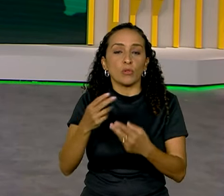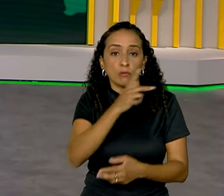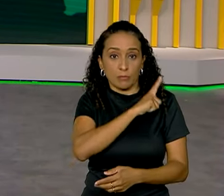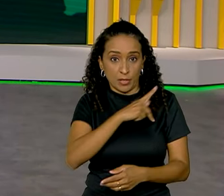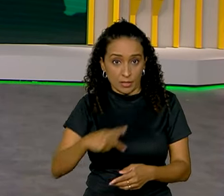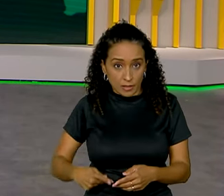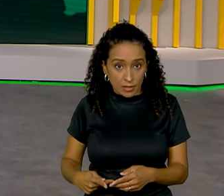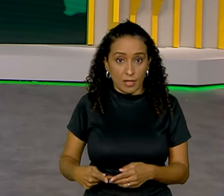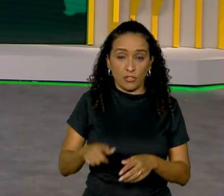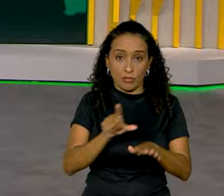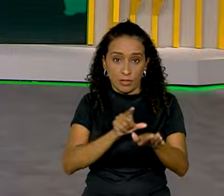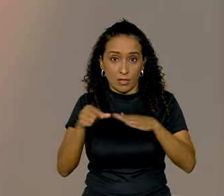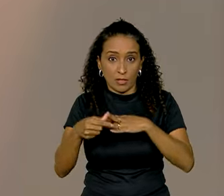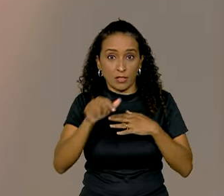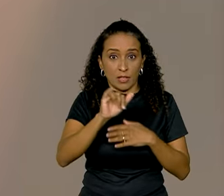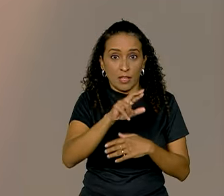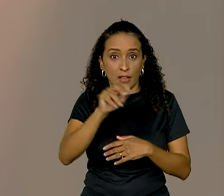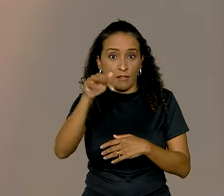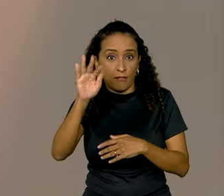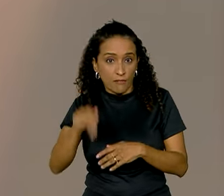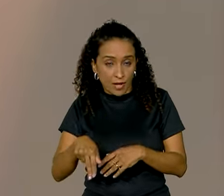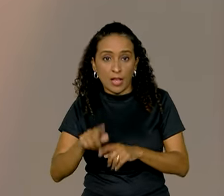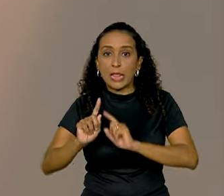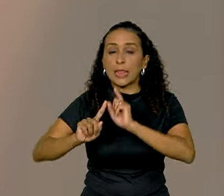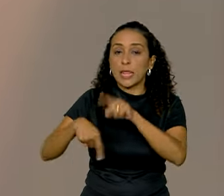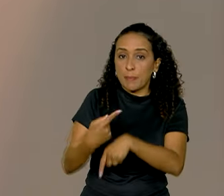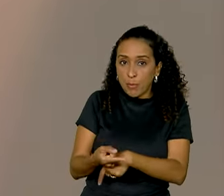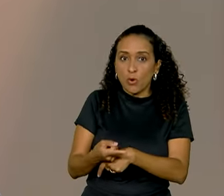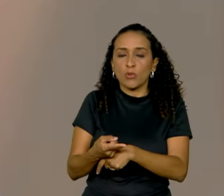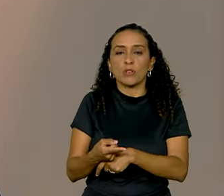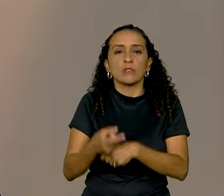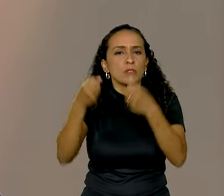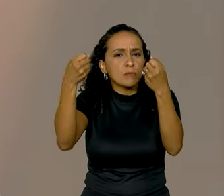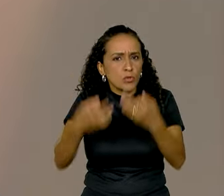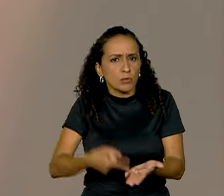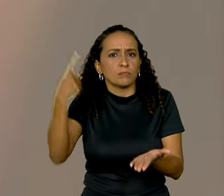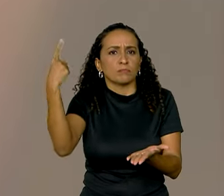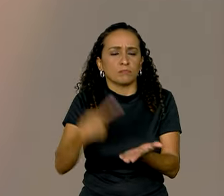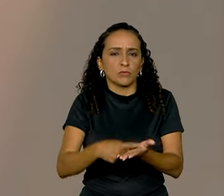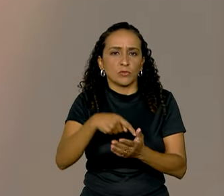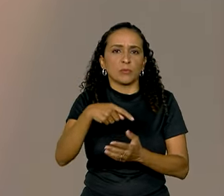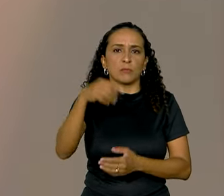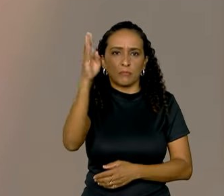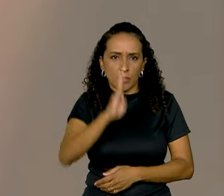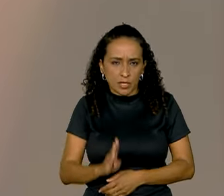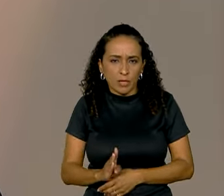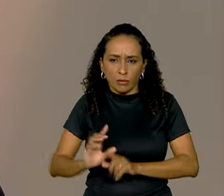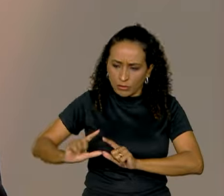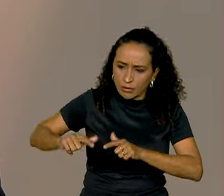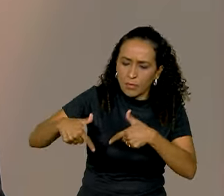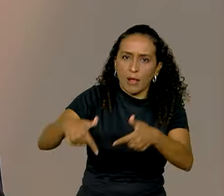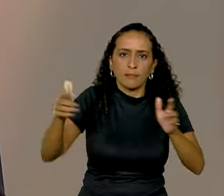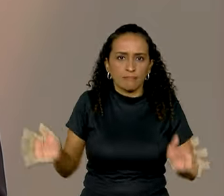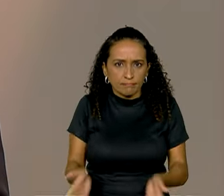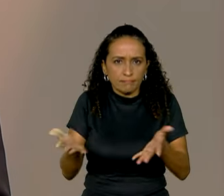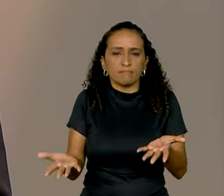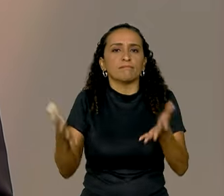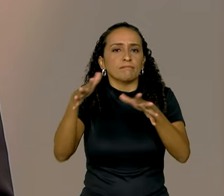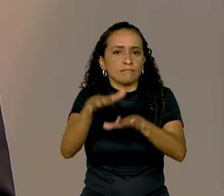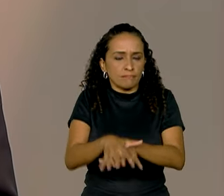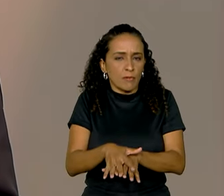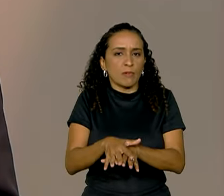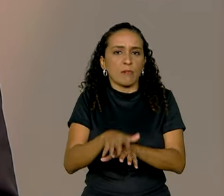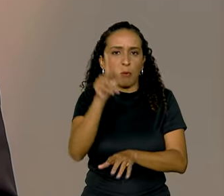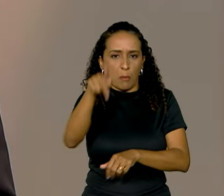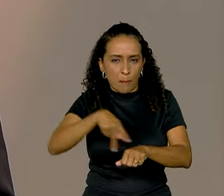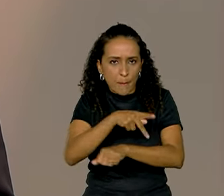Guiana irfan ali depois do encontro Lula reforçou o compromisso do Brasil em trabalhar para promover a integração com os